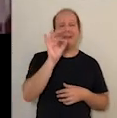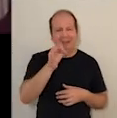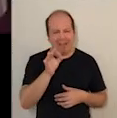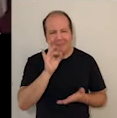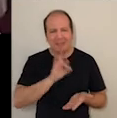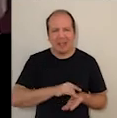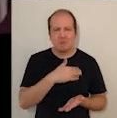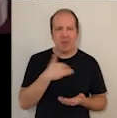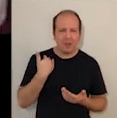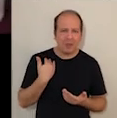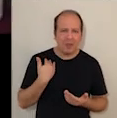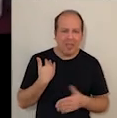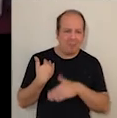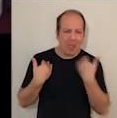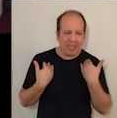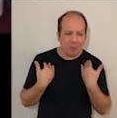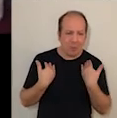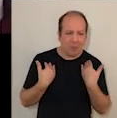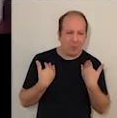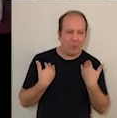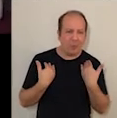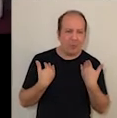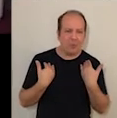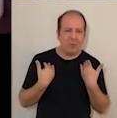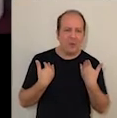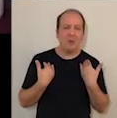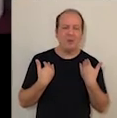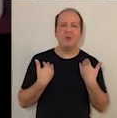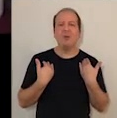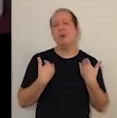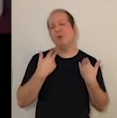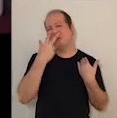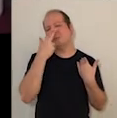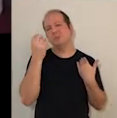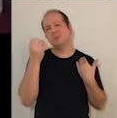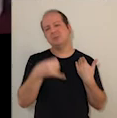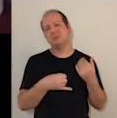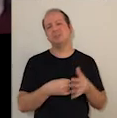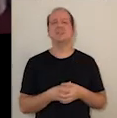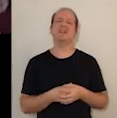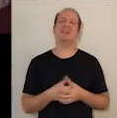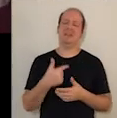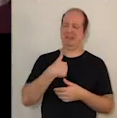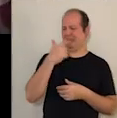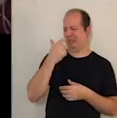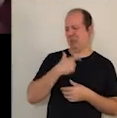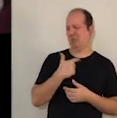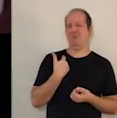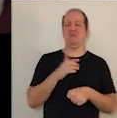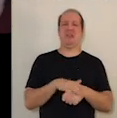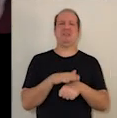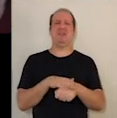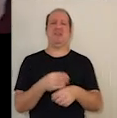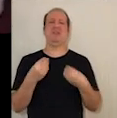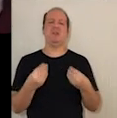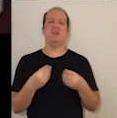Mosca, é verdade? Ele morreu? Ele morreu? Receio que sim. Oh, meu Deus, o que será de mim?